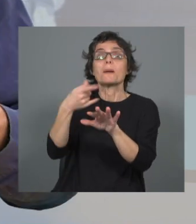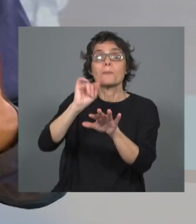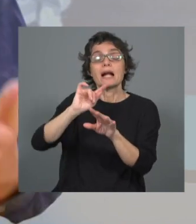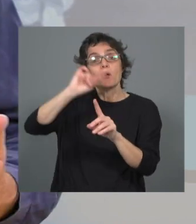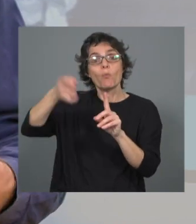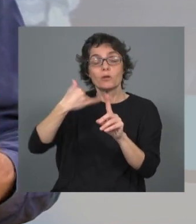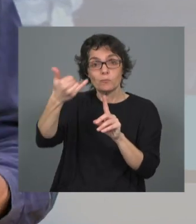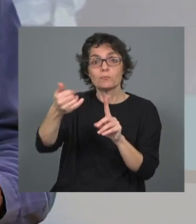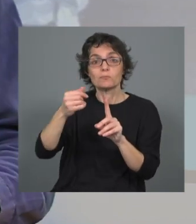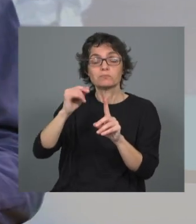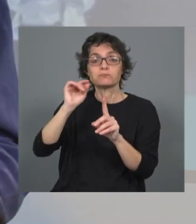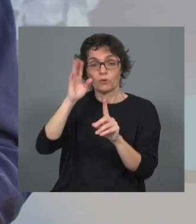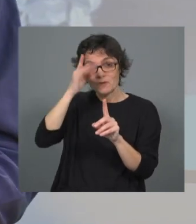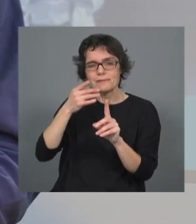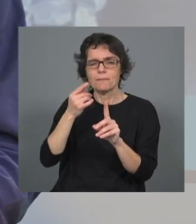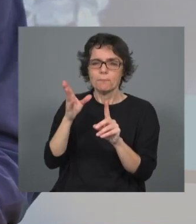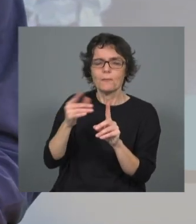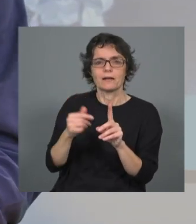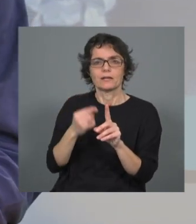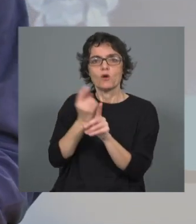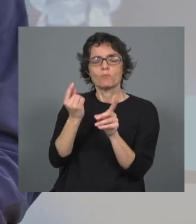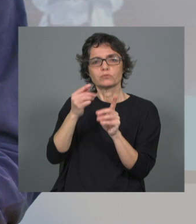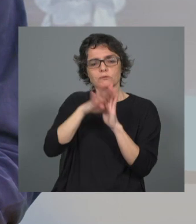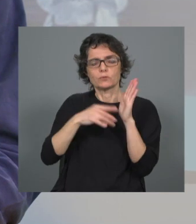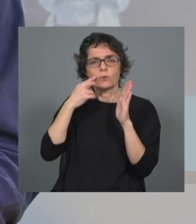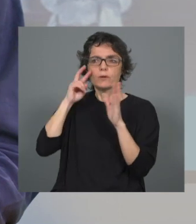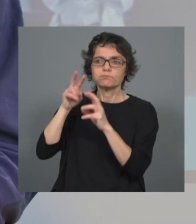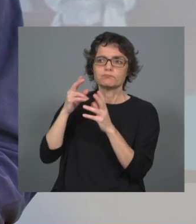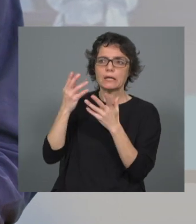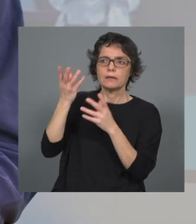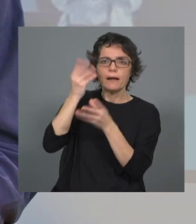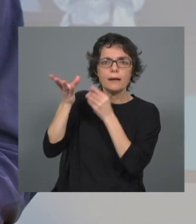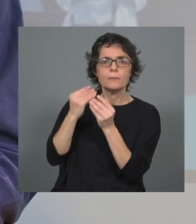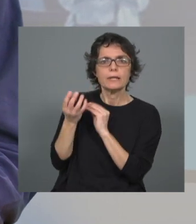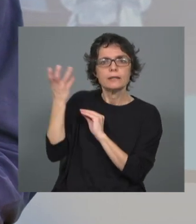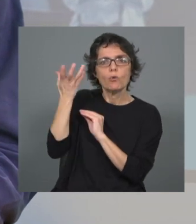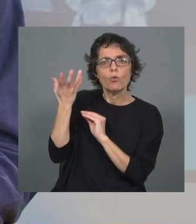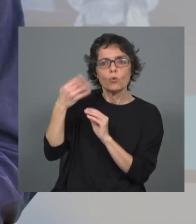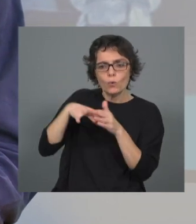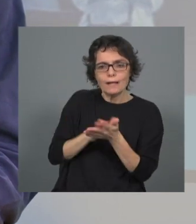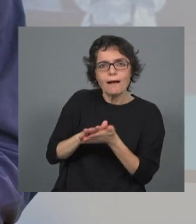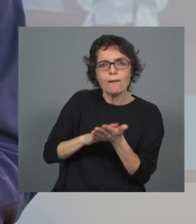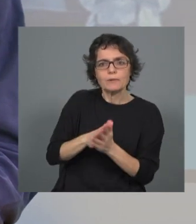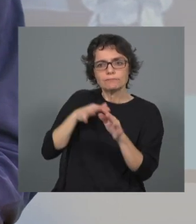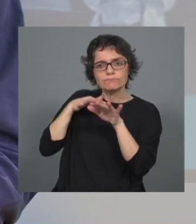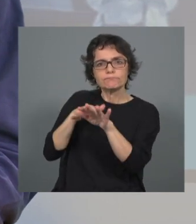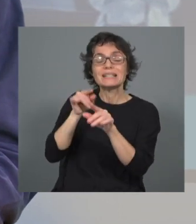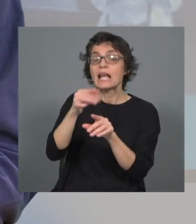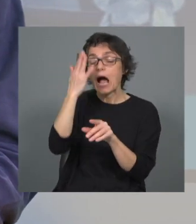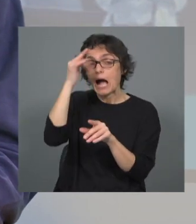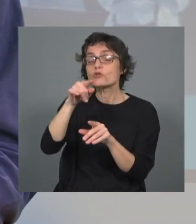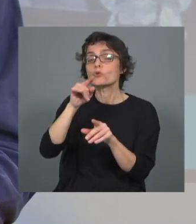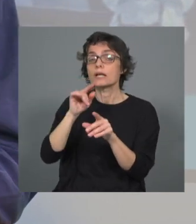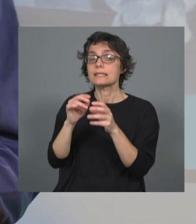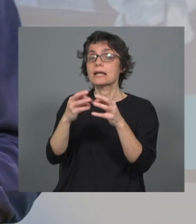participam com outra riqueza, com outro conhecimento. Este tipo de soluções criativas é exatamente aquilo que eu acho que fez falta o ano passado. O